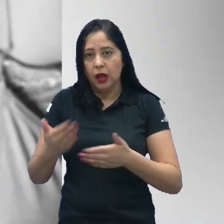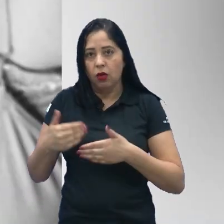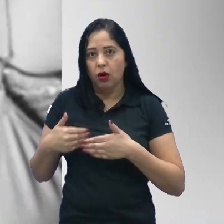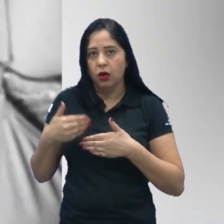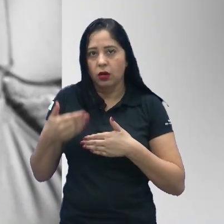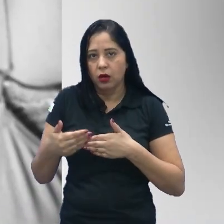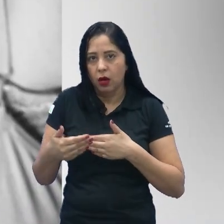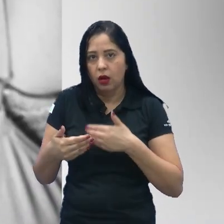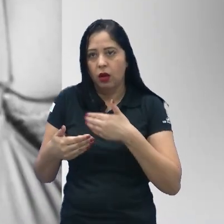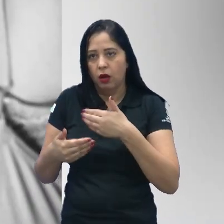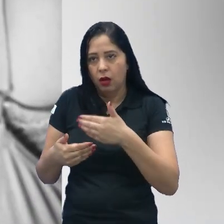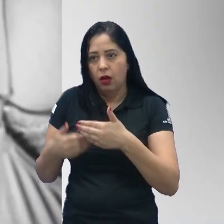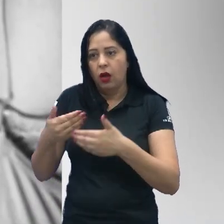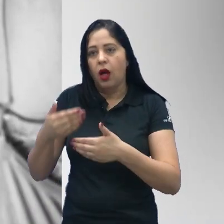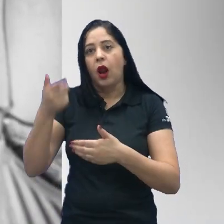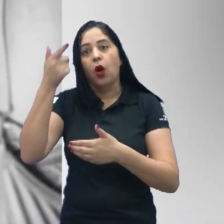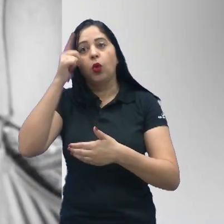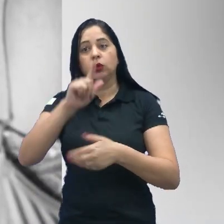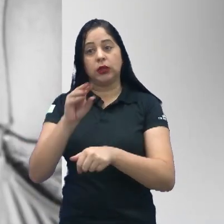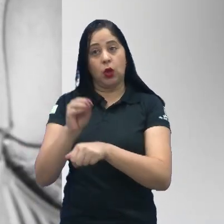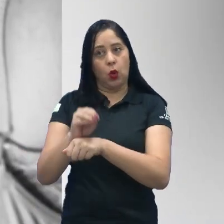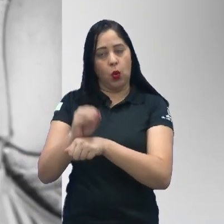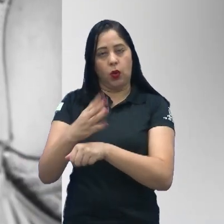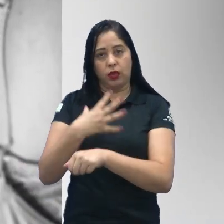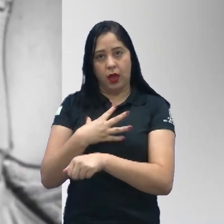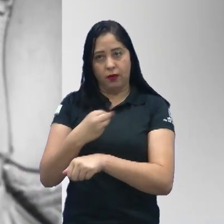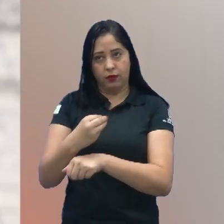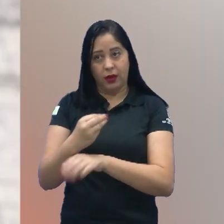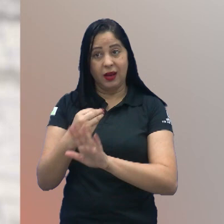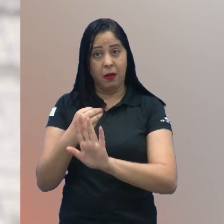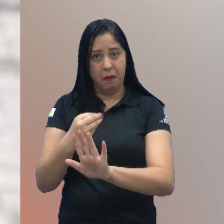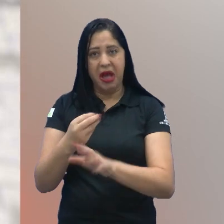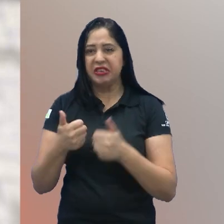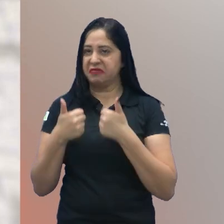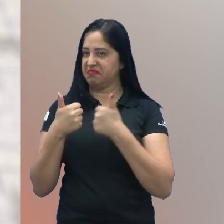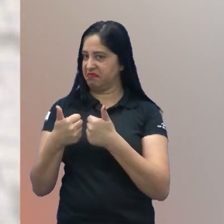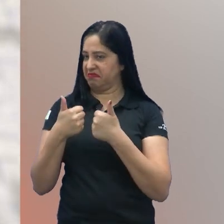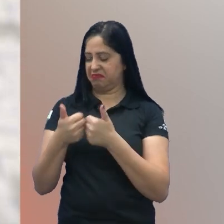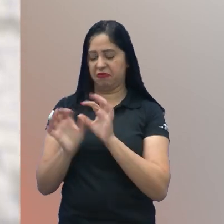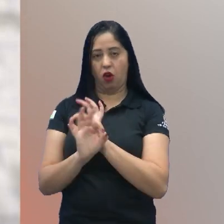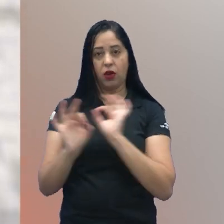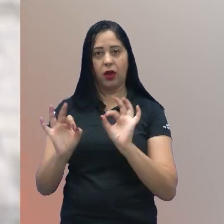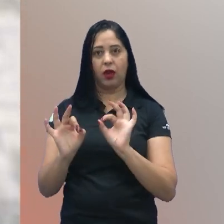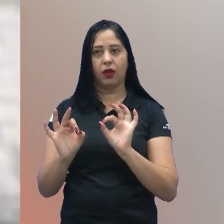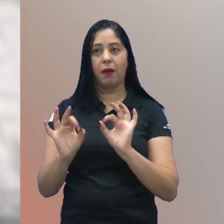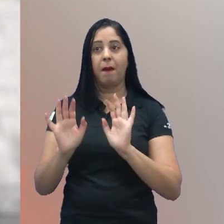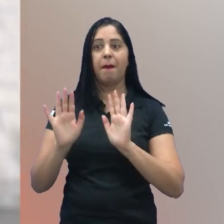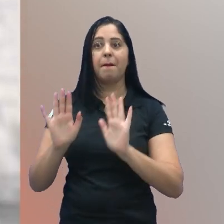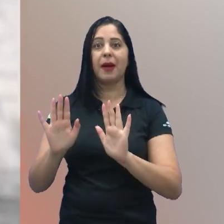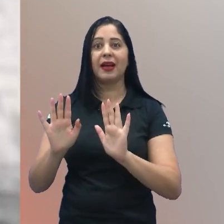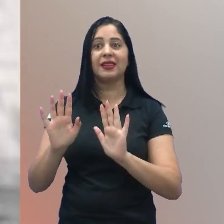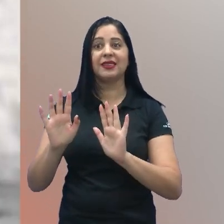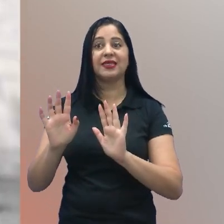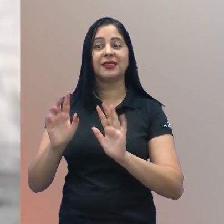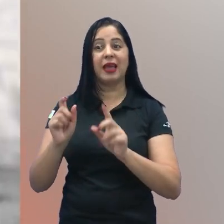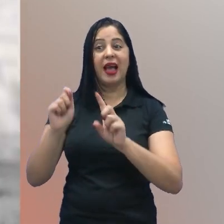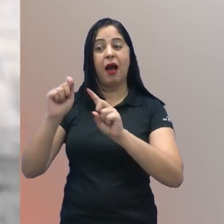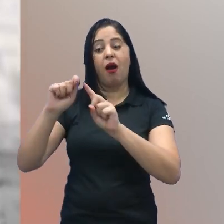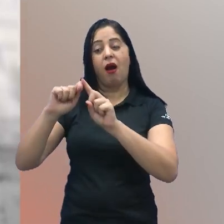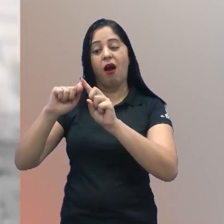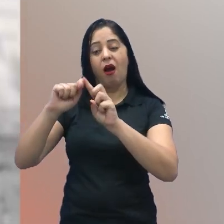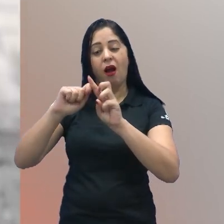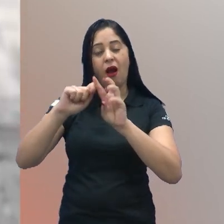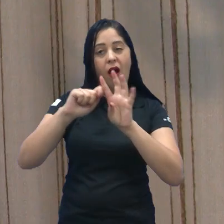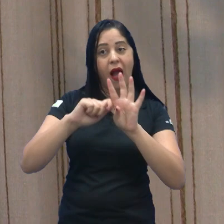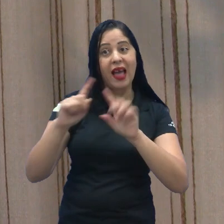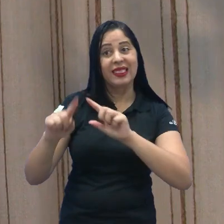cada fase da maternidade. E a princípio, tudo certo. No entanto, após alguns meses, a